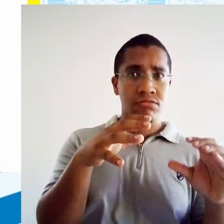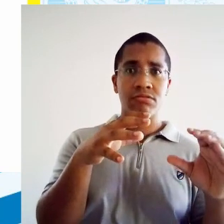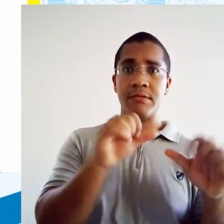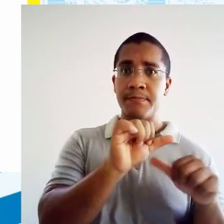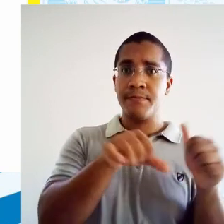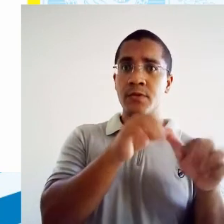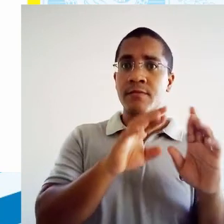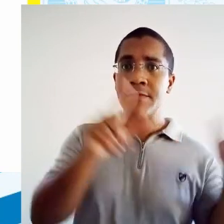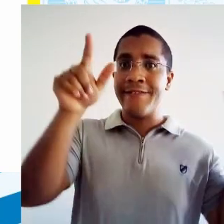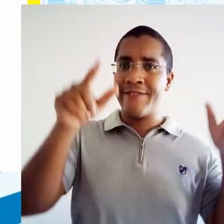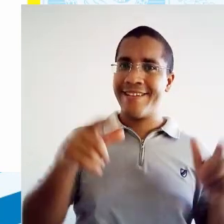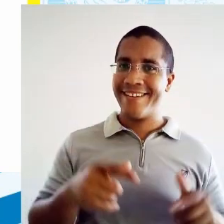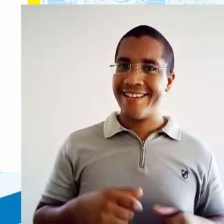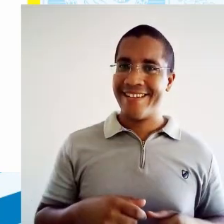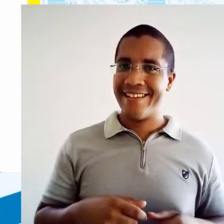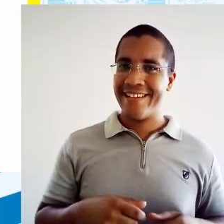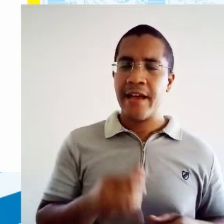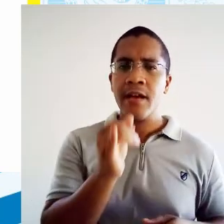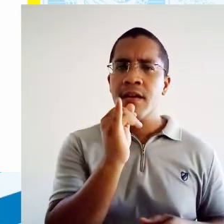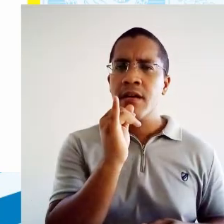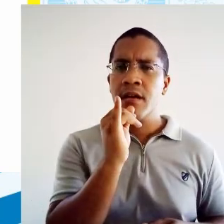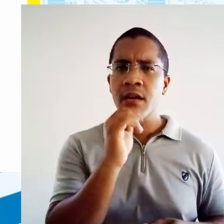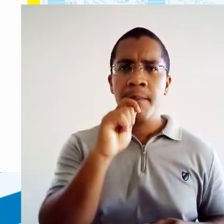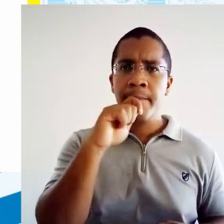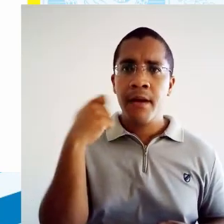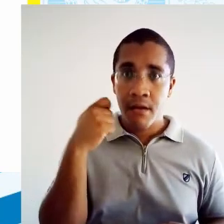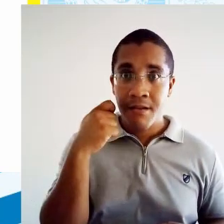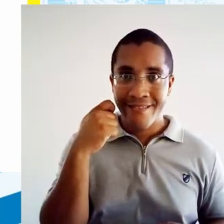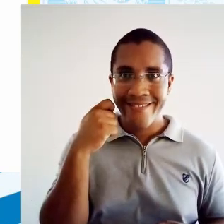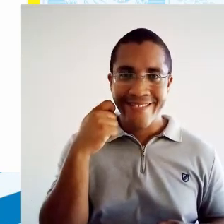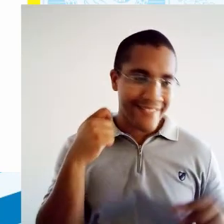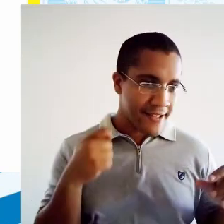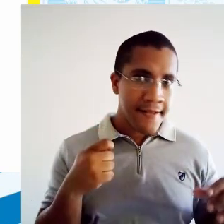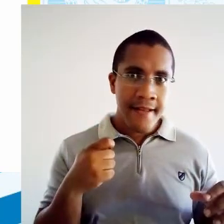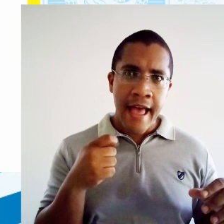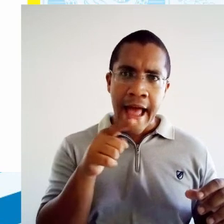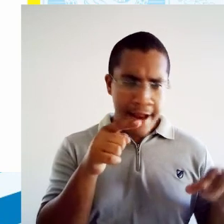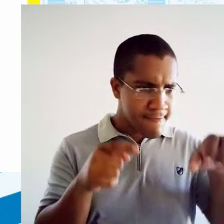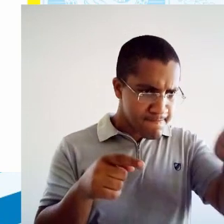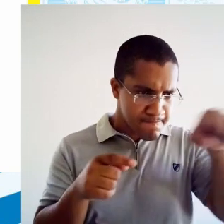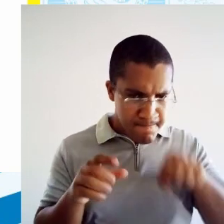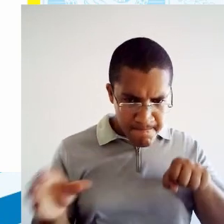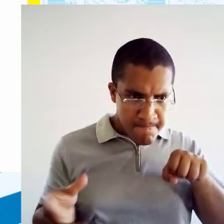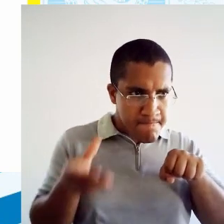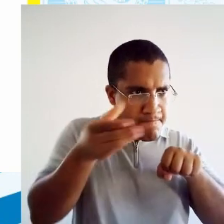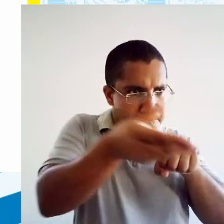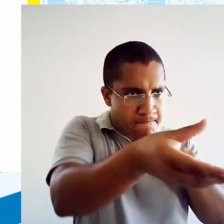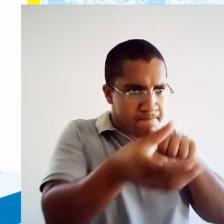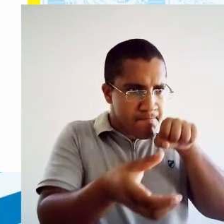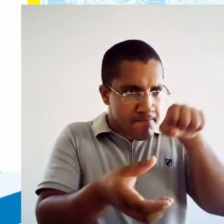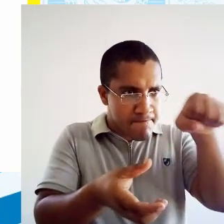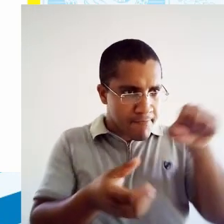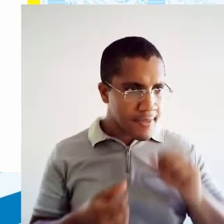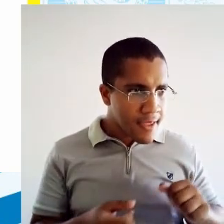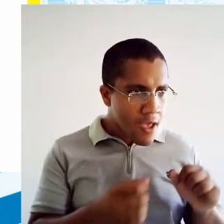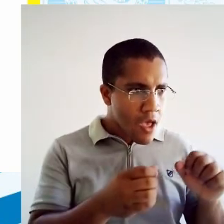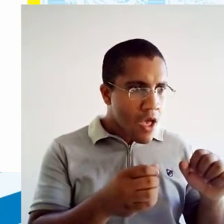calor suficiente para isso. Exemplo, um pão que está ali na